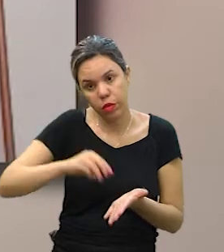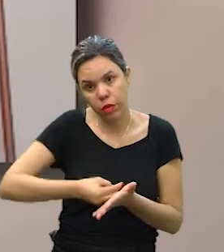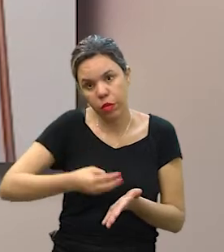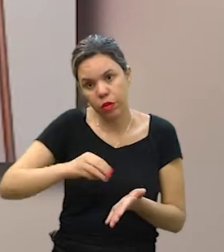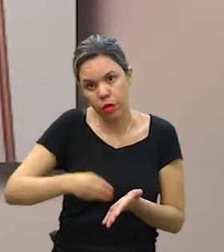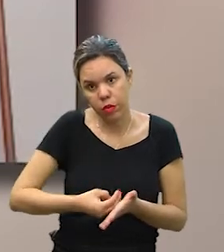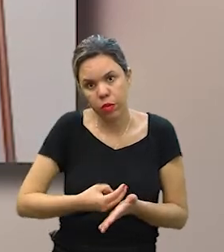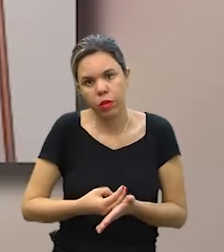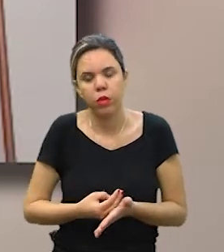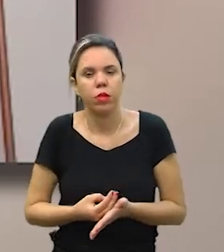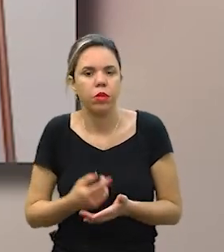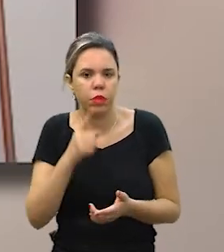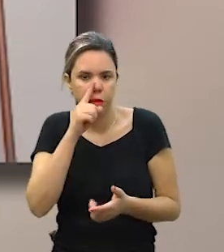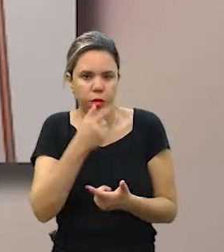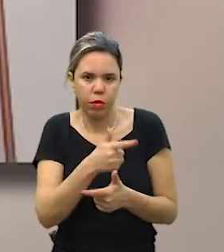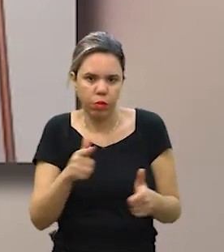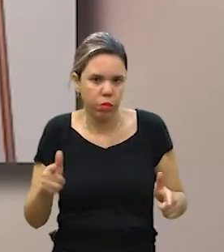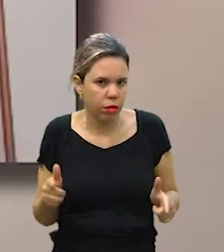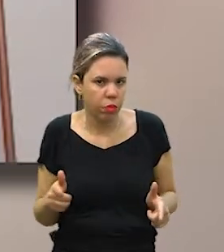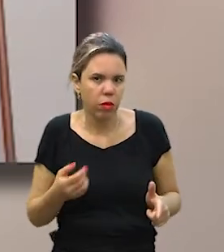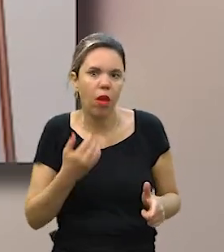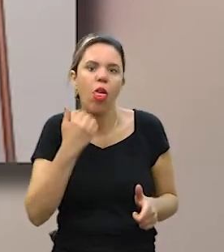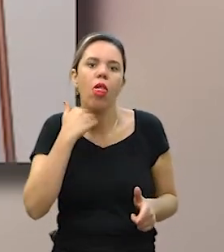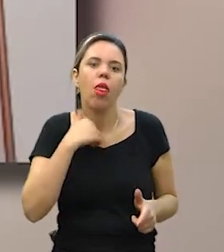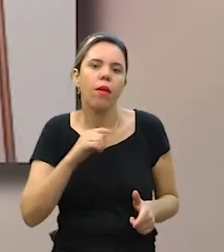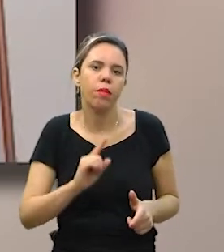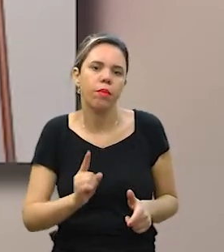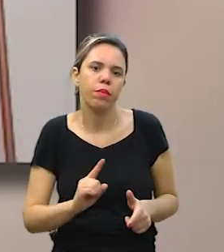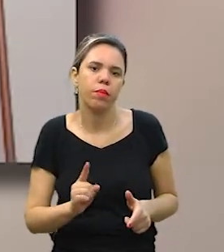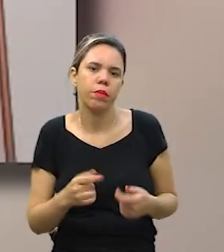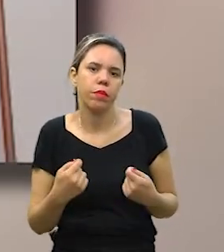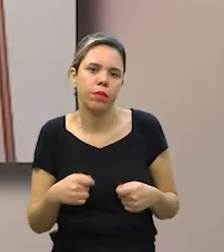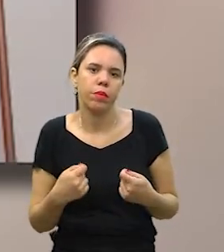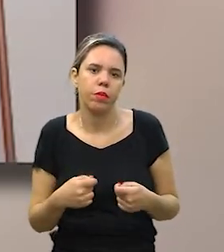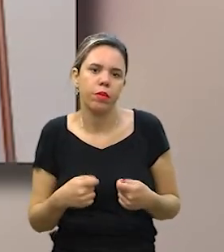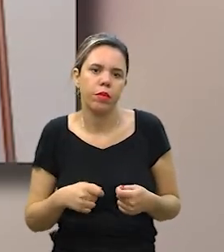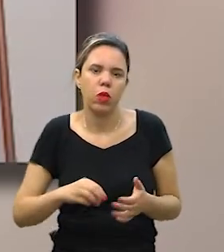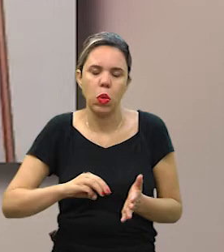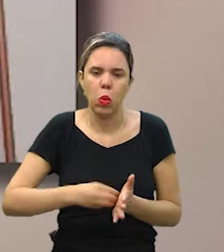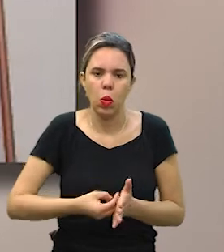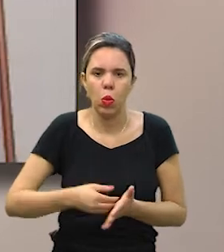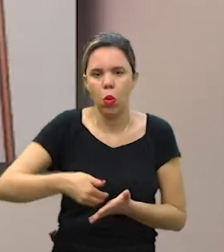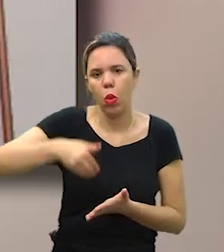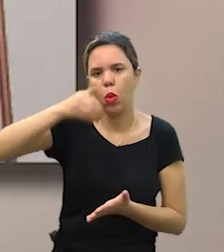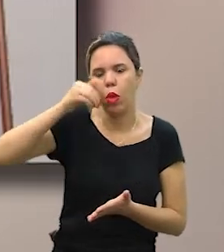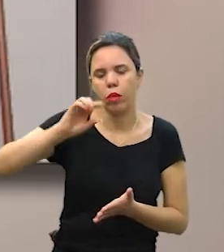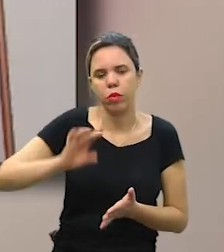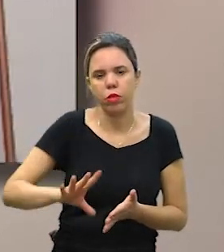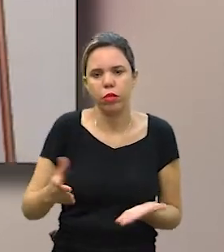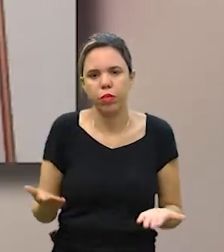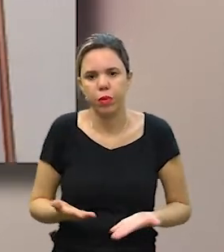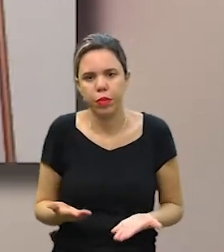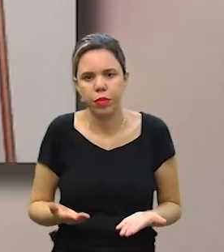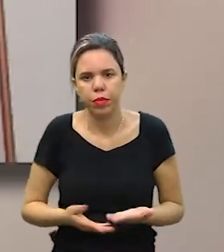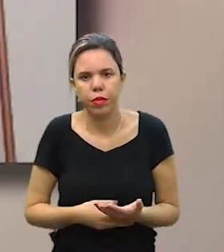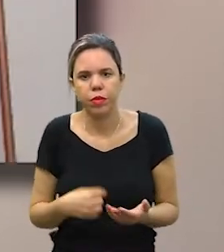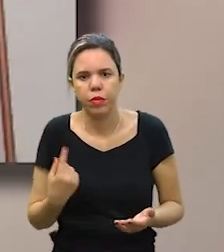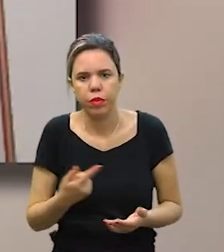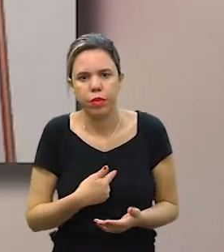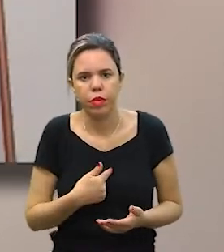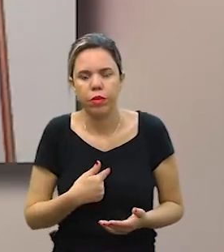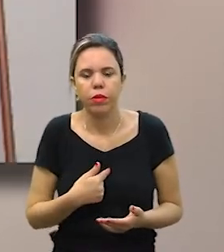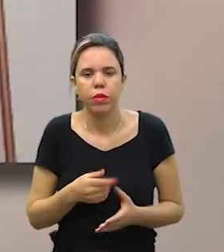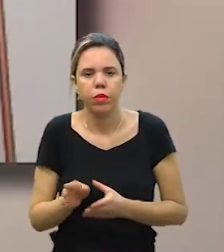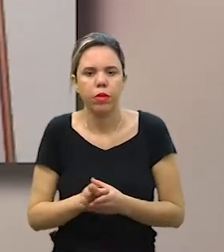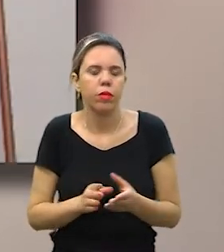o garfo, né? Aí não tem perigo do engasgo. Não precisa ser só o caldo, até porque hoje em dia a